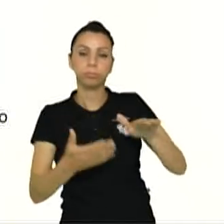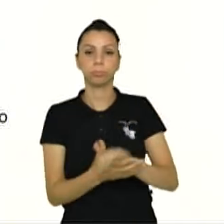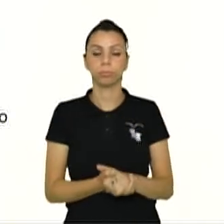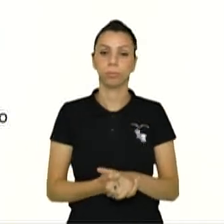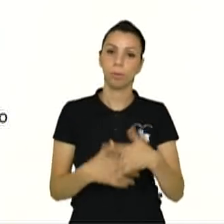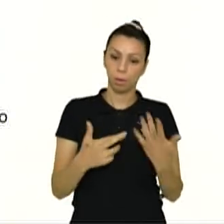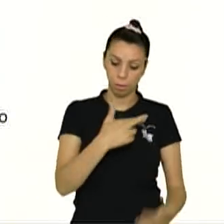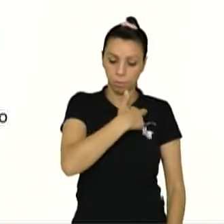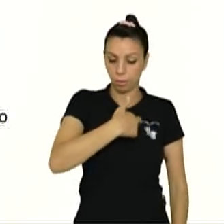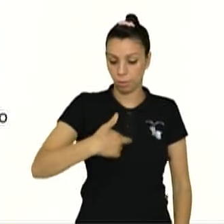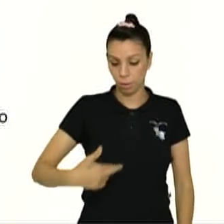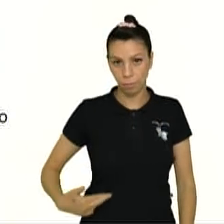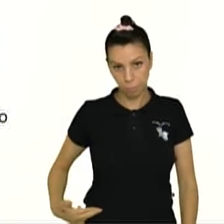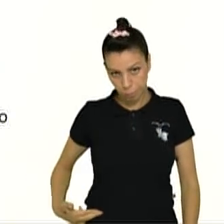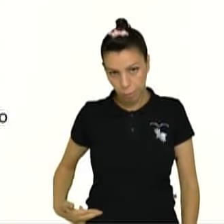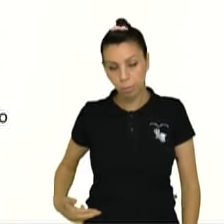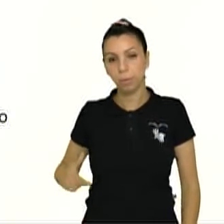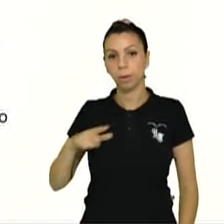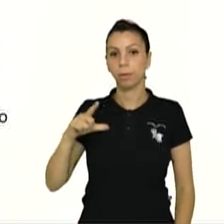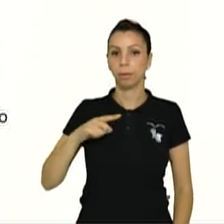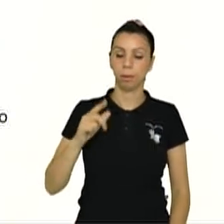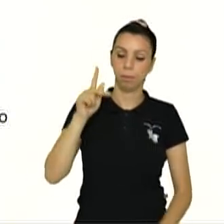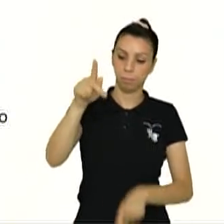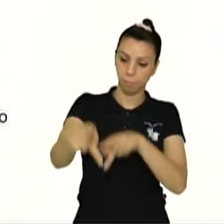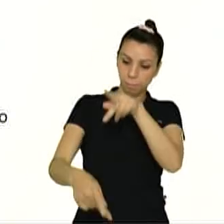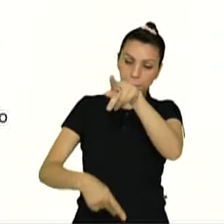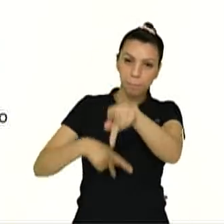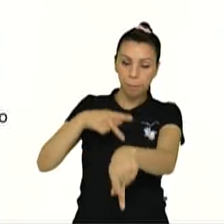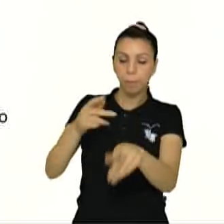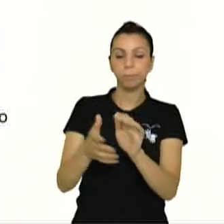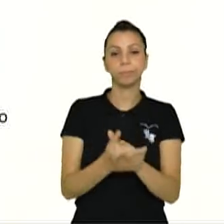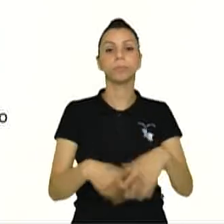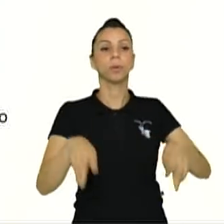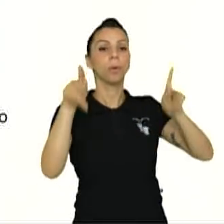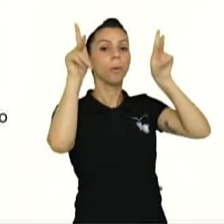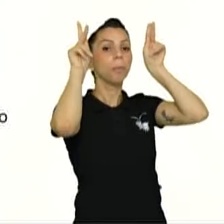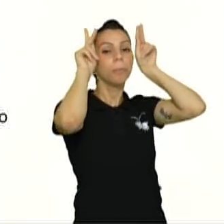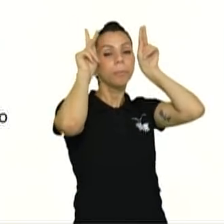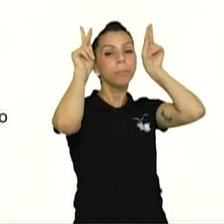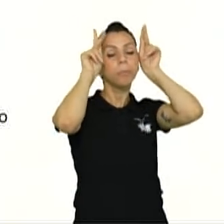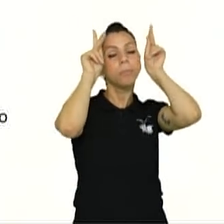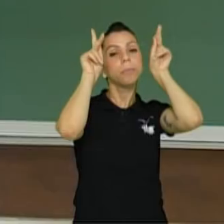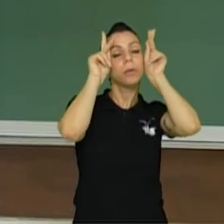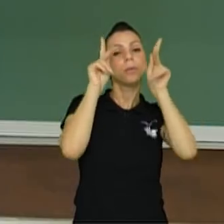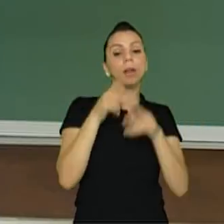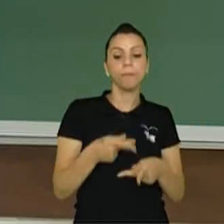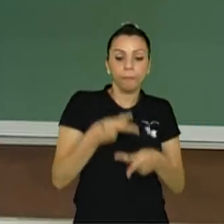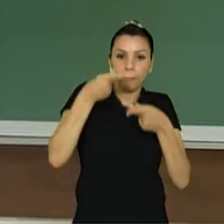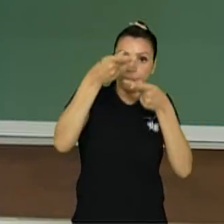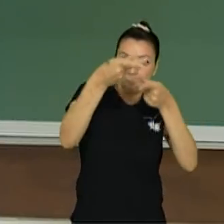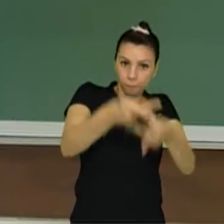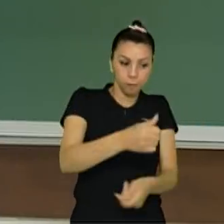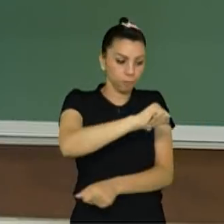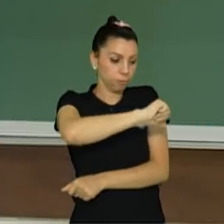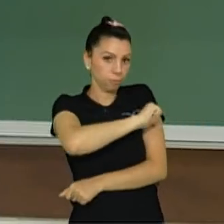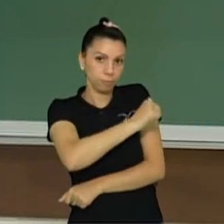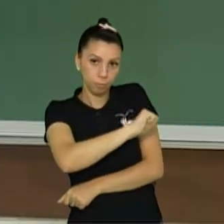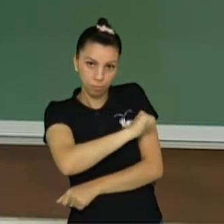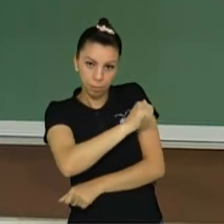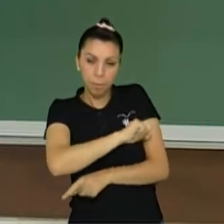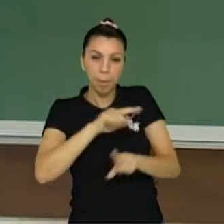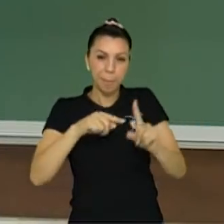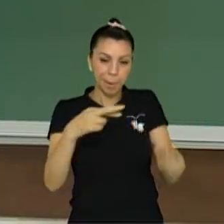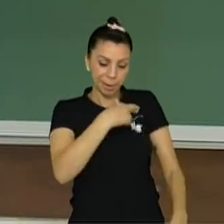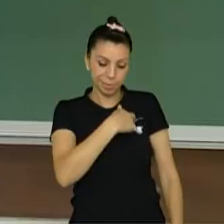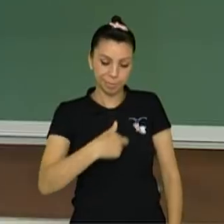República você tem os cidadãos, certo? O príncipe está no Rio de Janeiro, mas é um outro sistema político. E